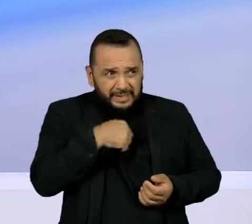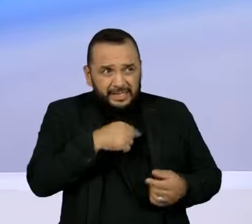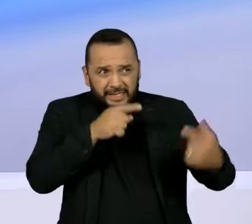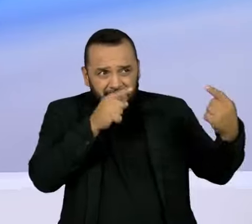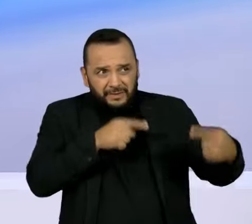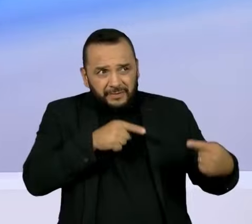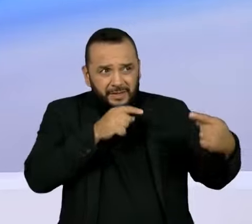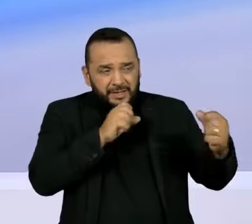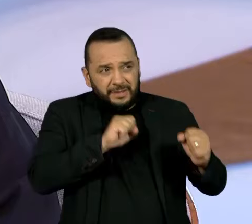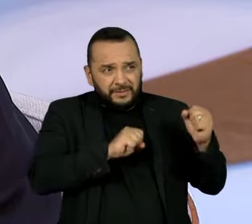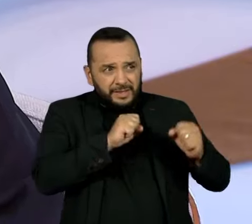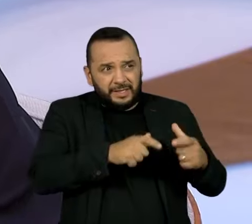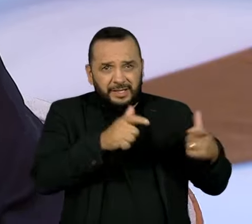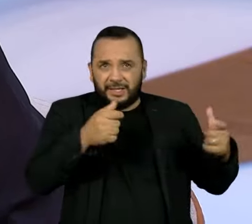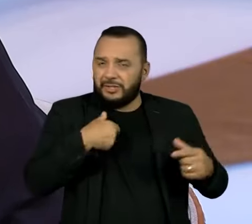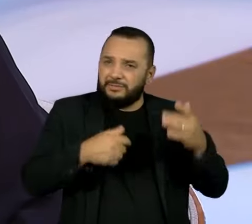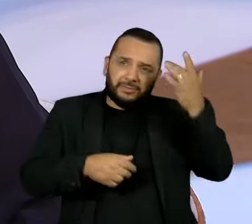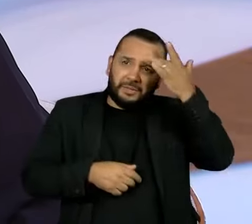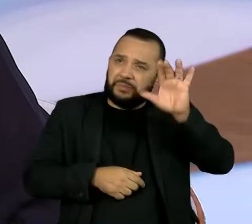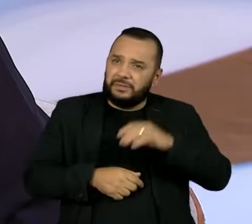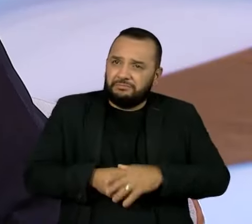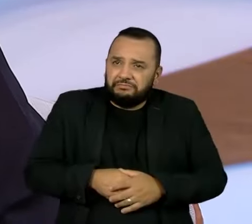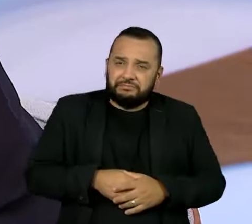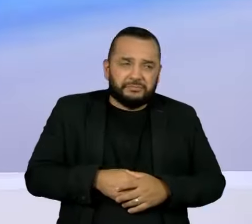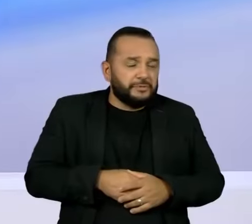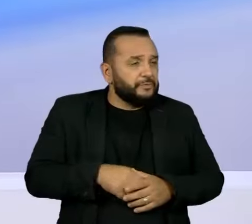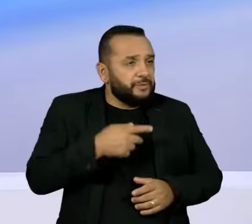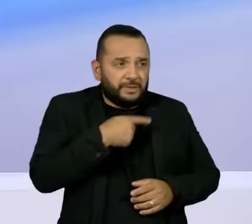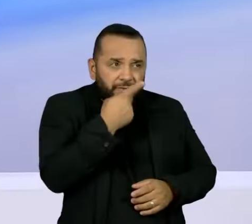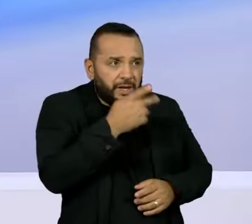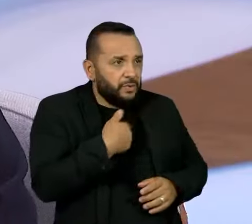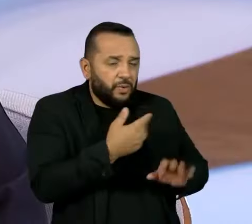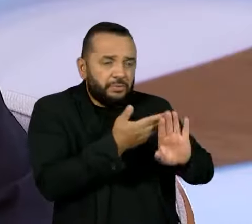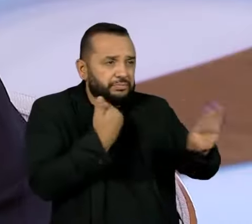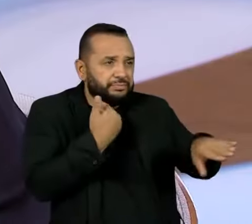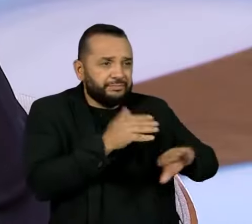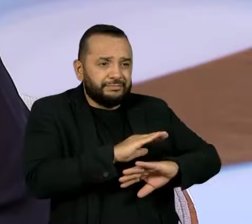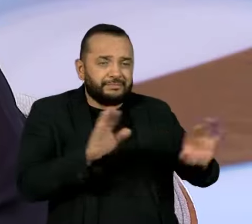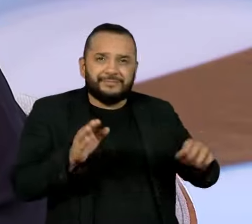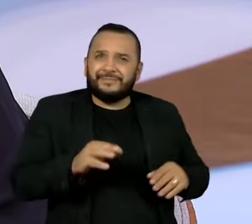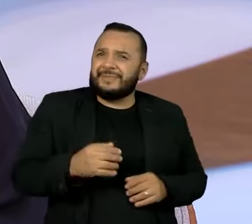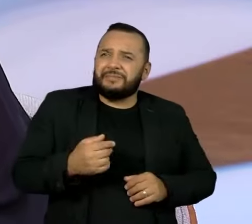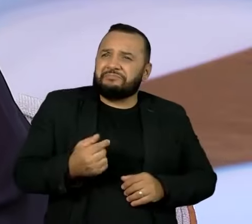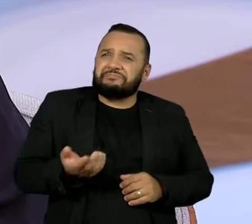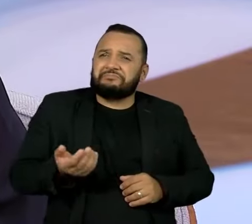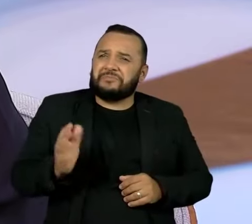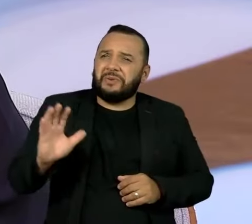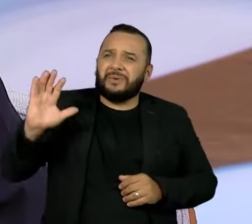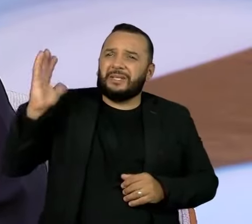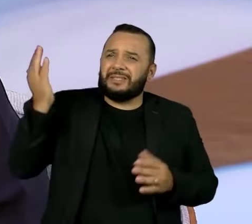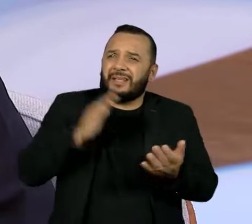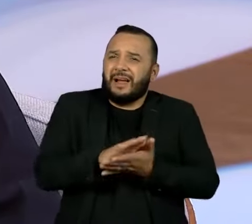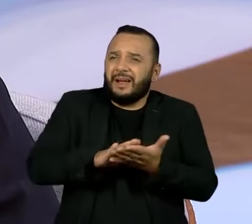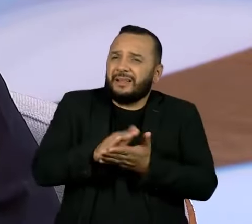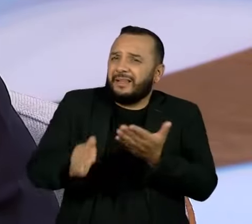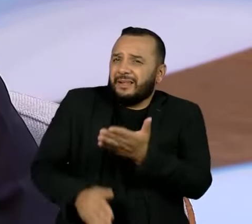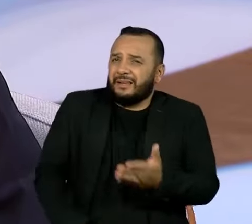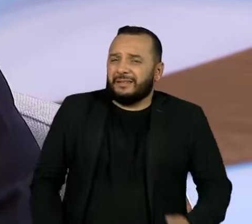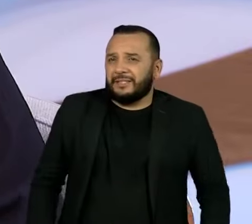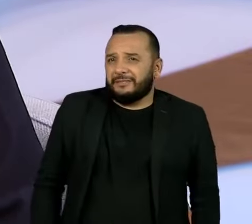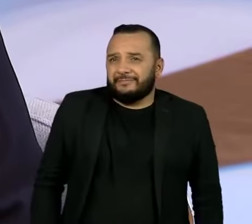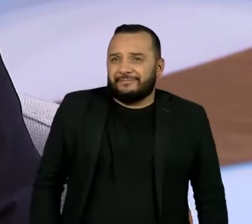uma gigantesca? Não. Você simplesmente disse, para mim parou. Estava lá, não acontecia nada, né?